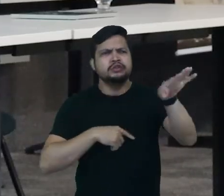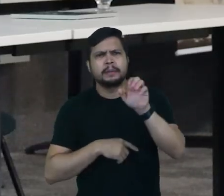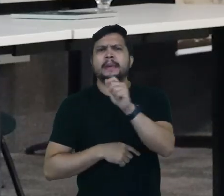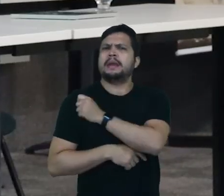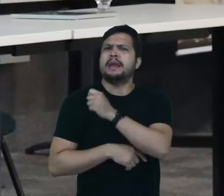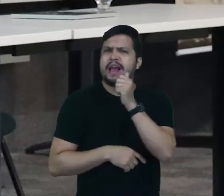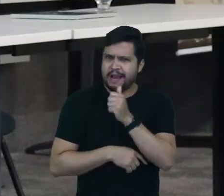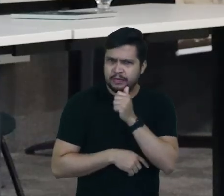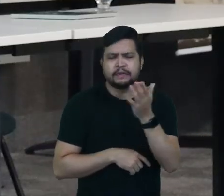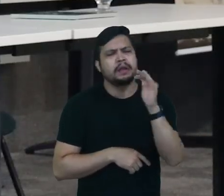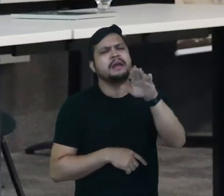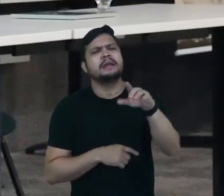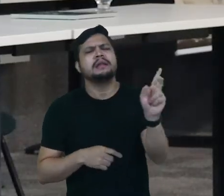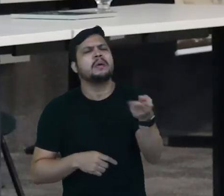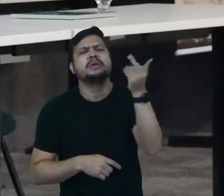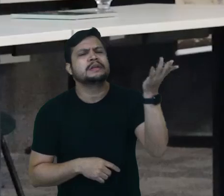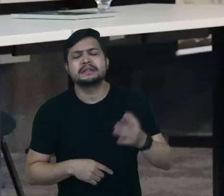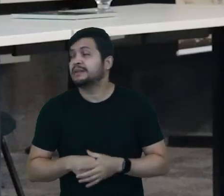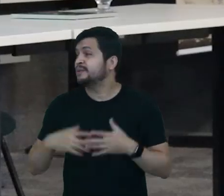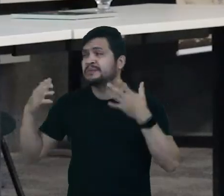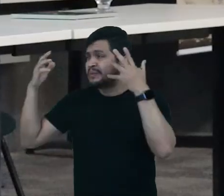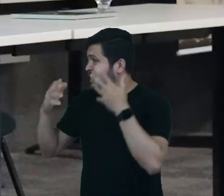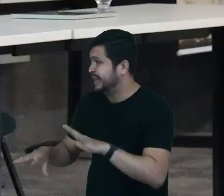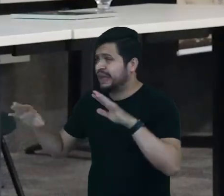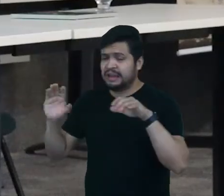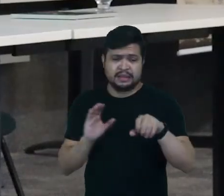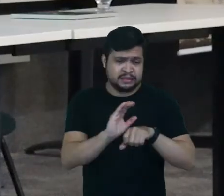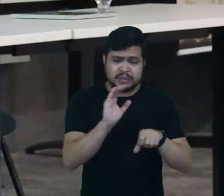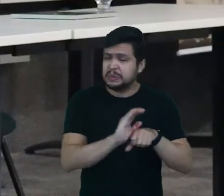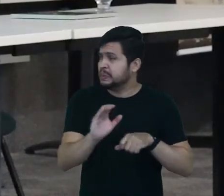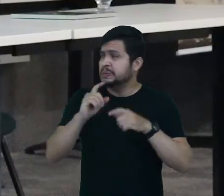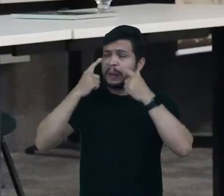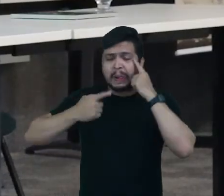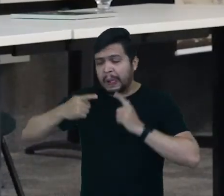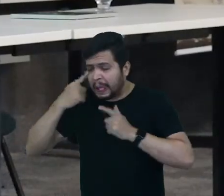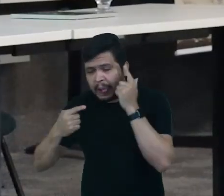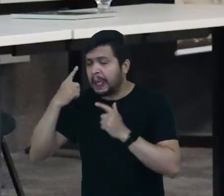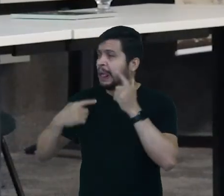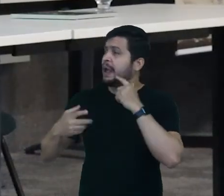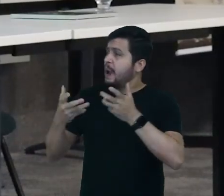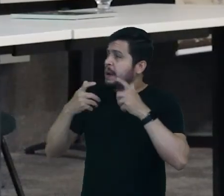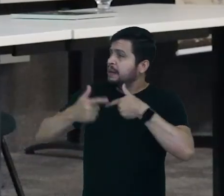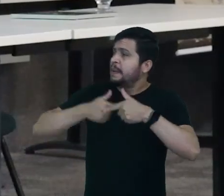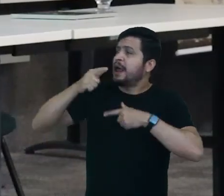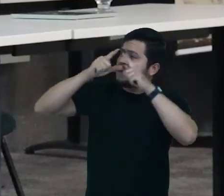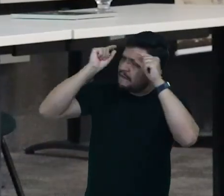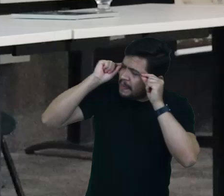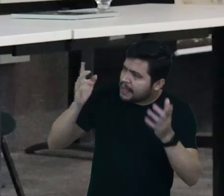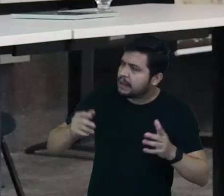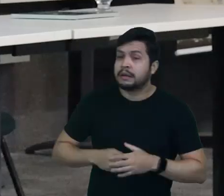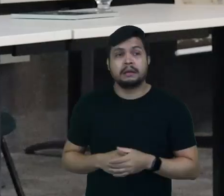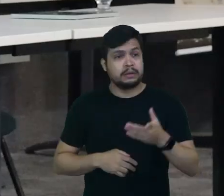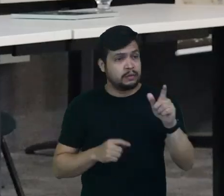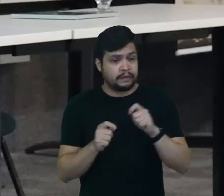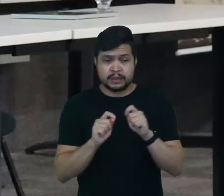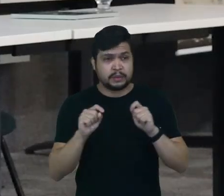fulana, você tá desanimada? O que tá acontecendo? Ela falou, eu não quero zootecnia. Aí começou a chorar. Eu quero ser enfermeira. Eu digo, o